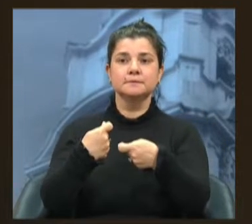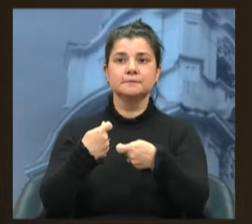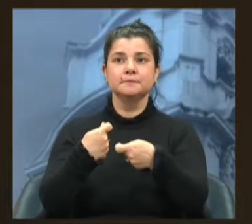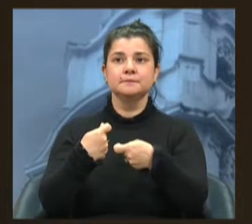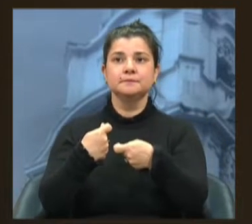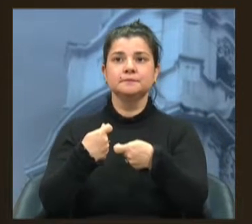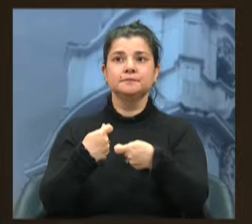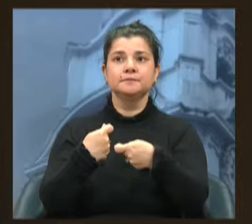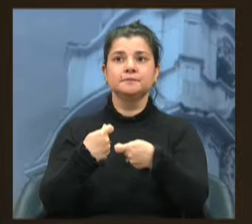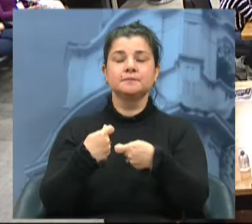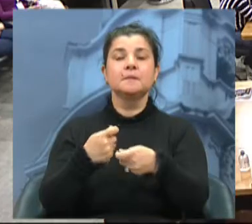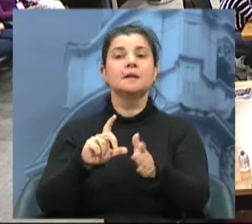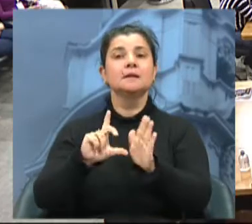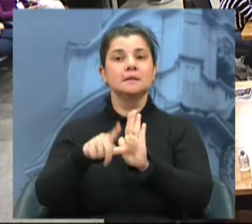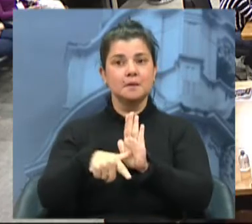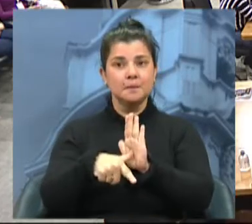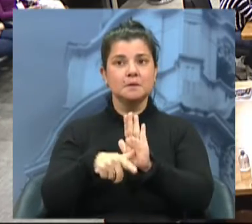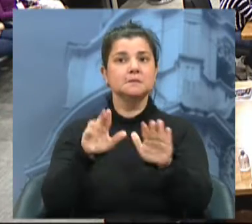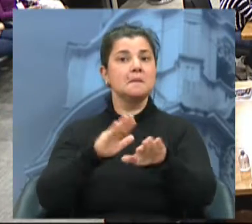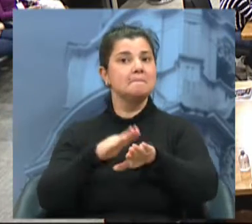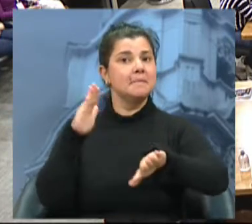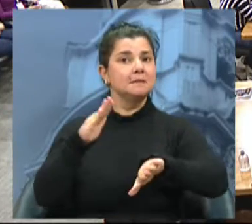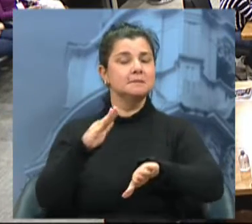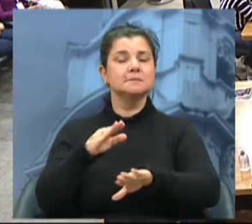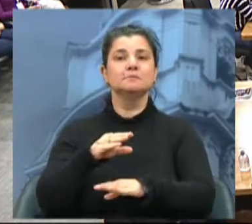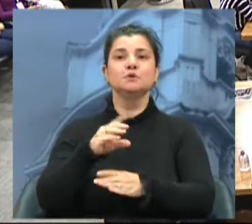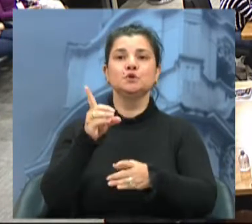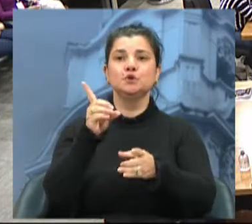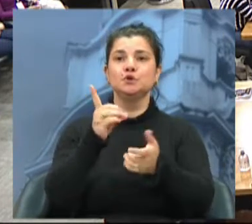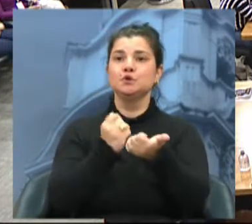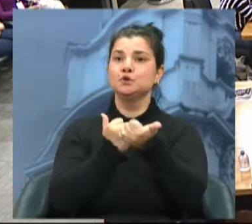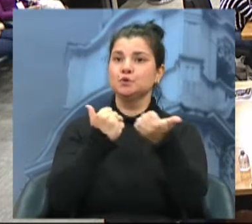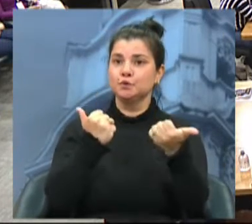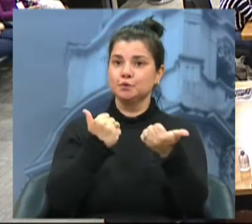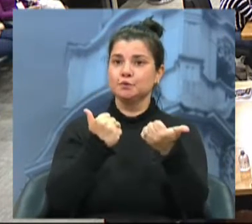daqui a pouco, mais diretores aqui da Câmara.